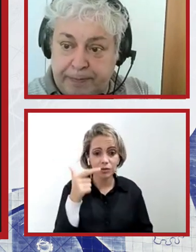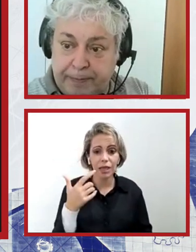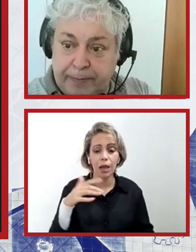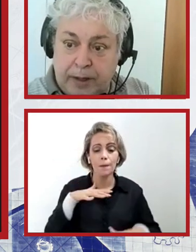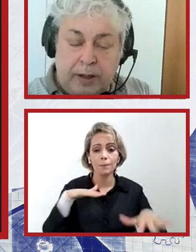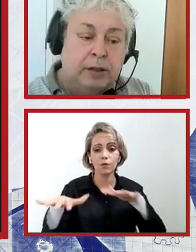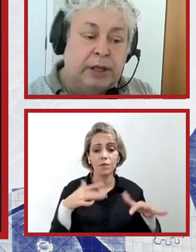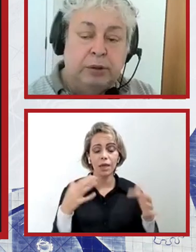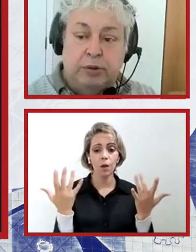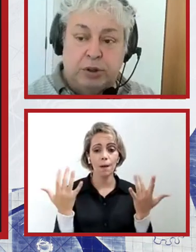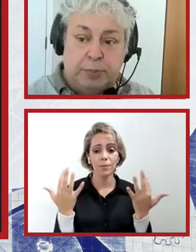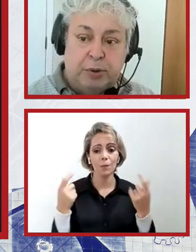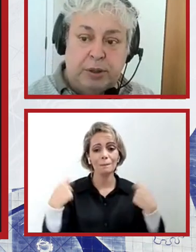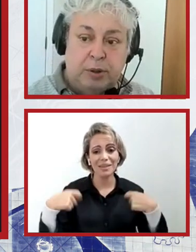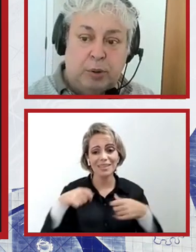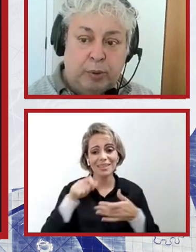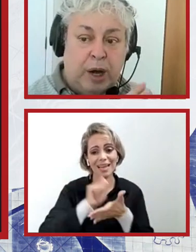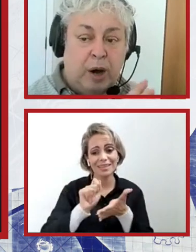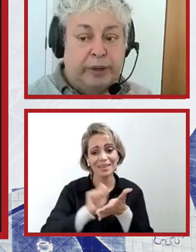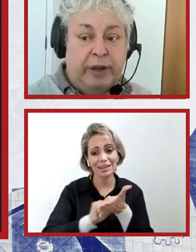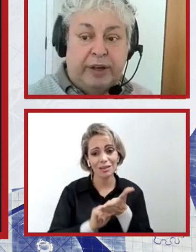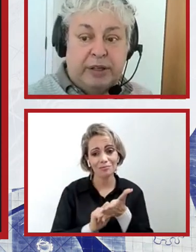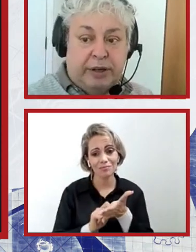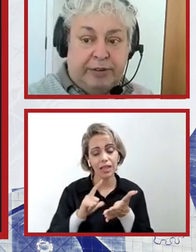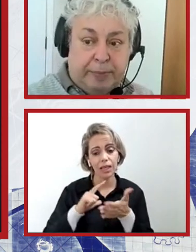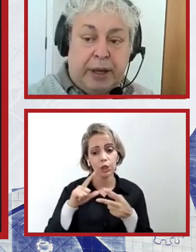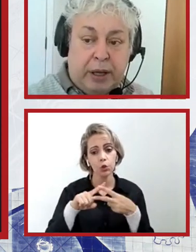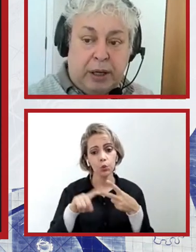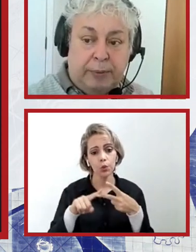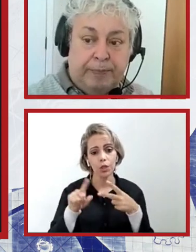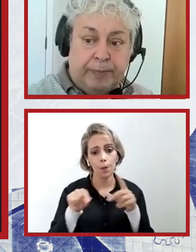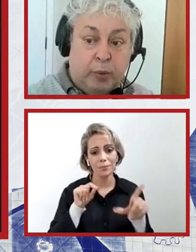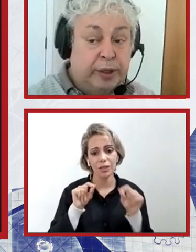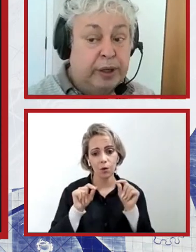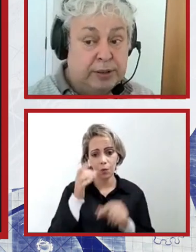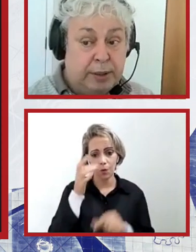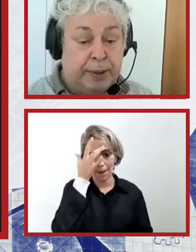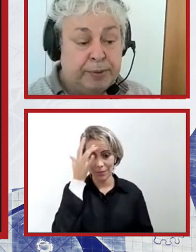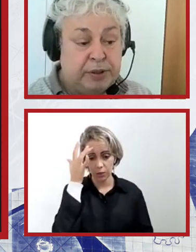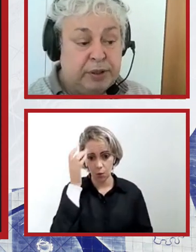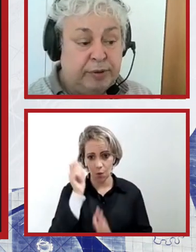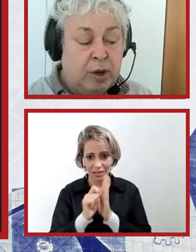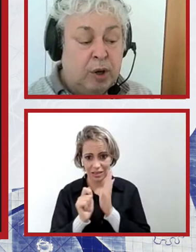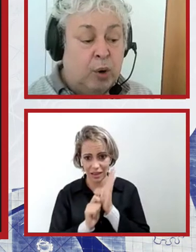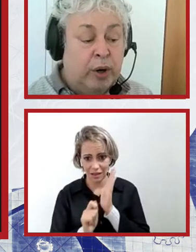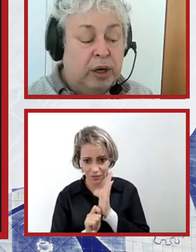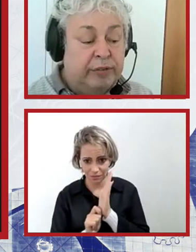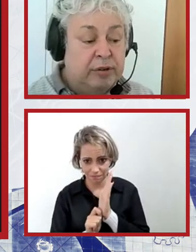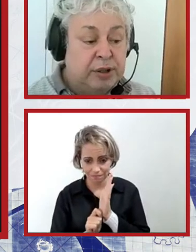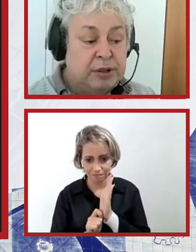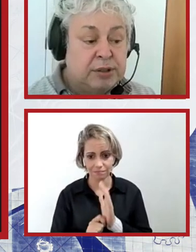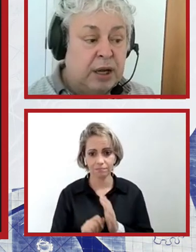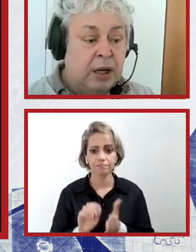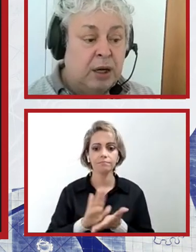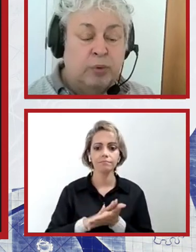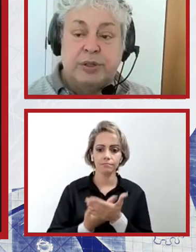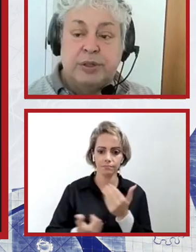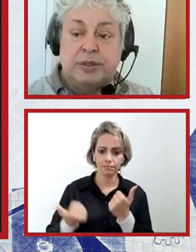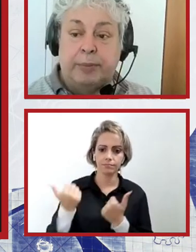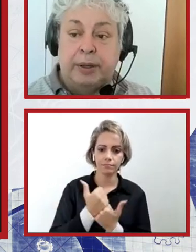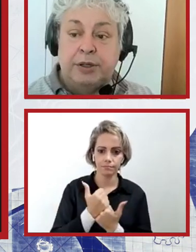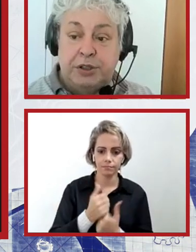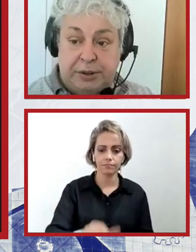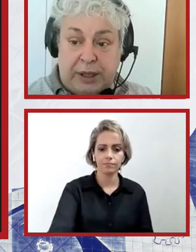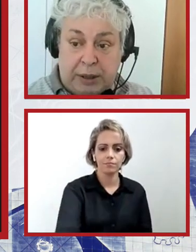escrever. Tem duas opções. Ou alguém vai escrever para ela, o que nem sempre é possível, ou ela vai utilizar